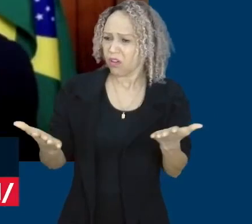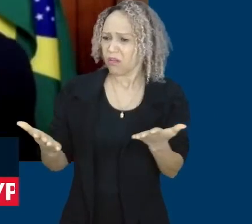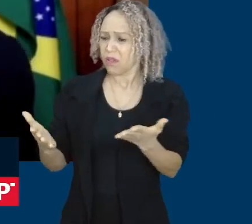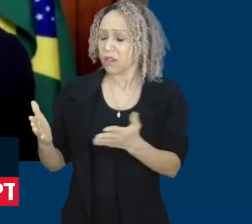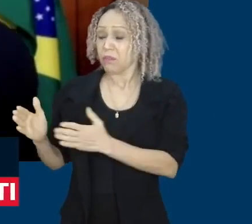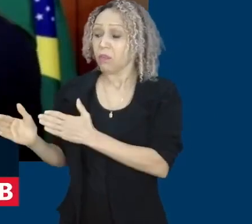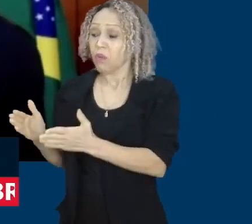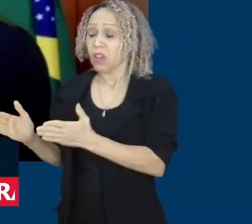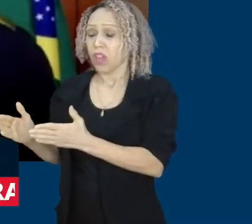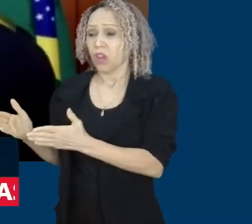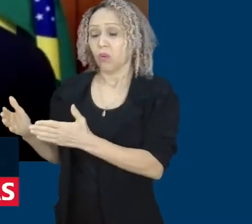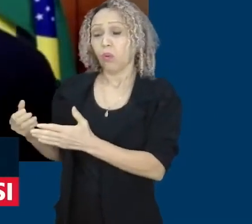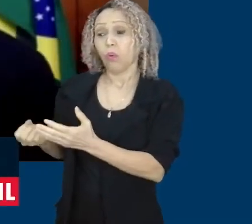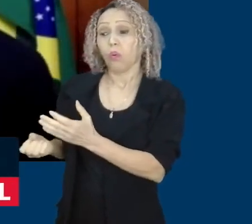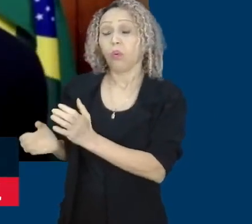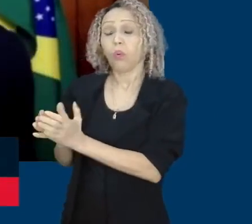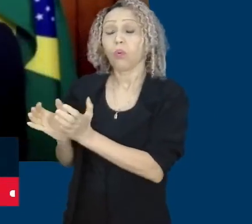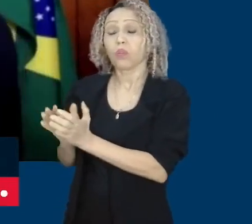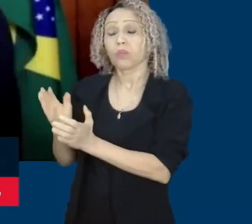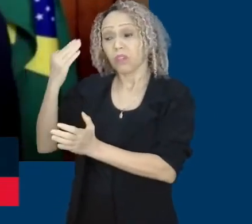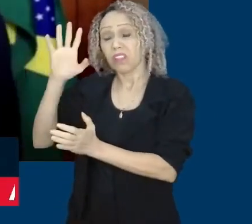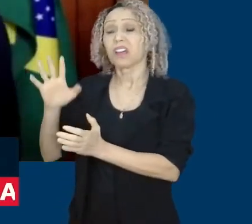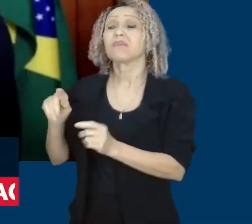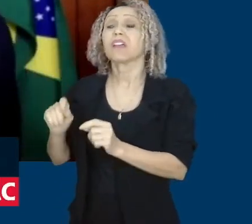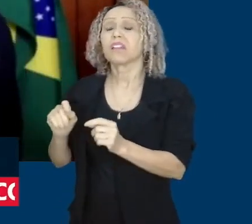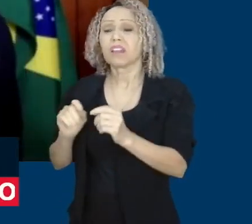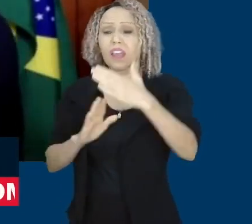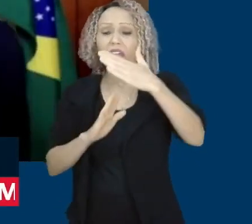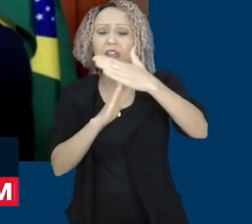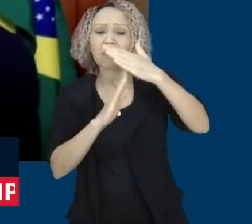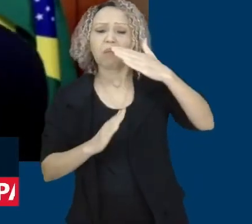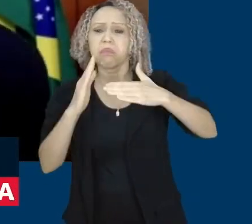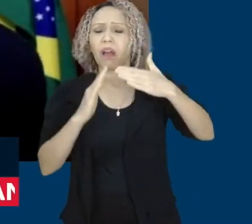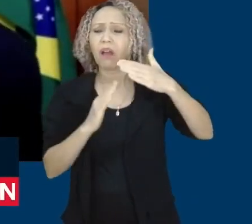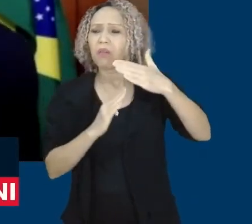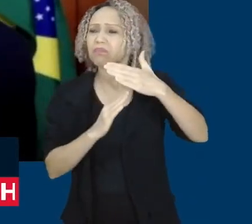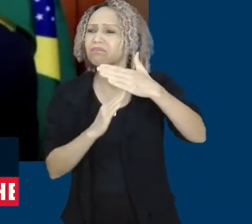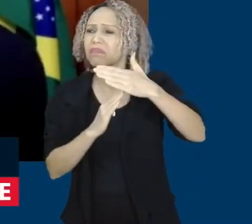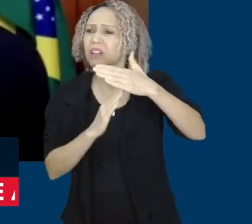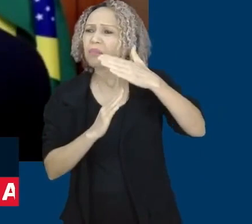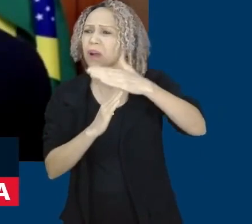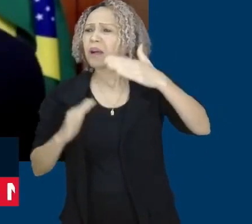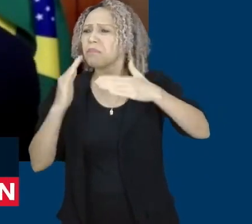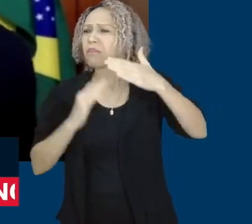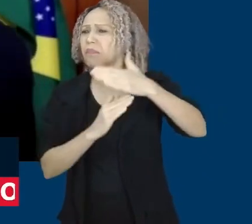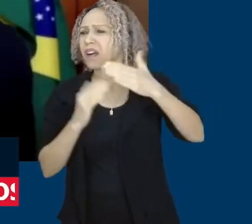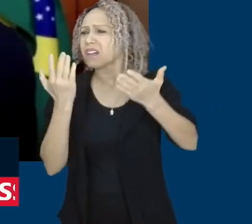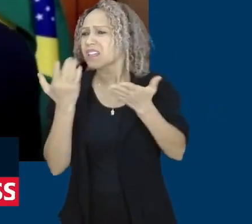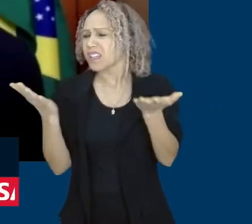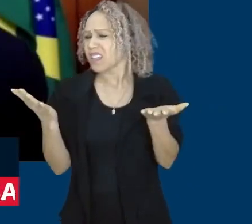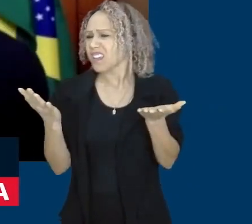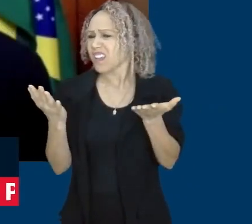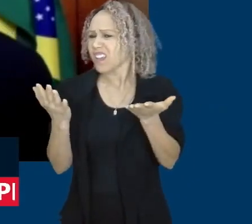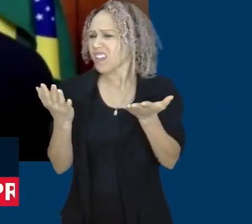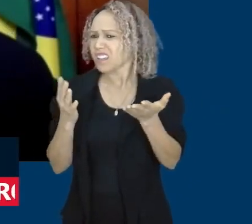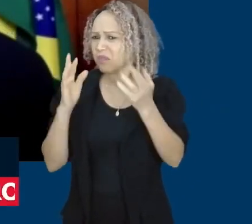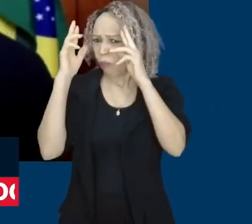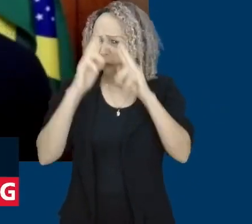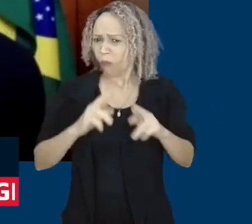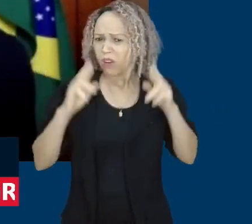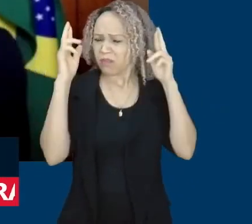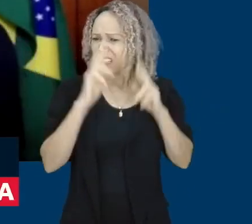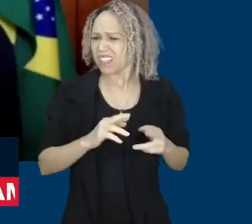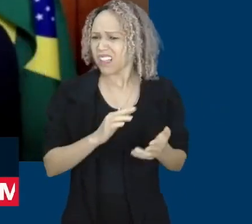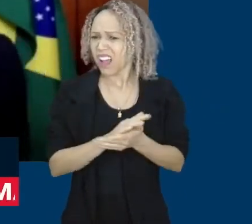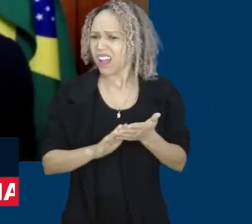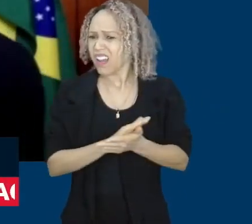fiscal em 4 anos, 5 vezes, e para fechar o governo do Bolsonaro, para pagar aposentado, para devolver o dinheiro para as